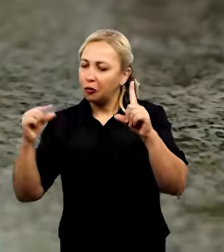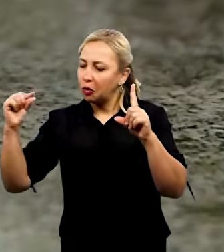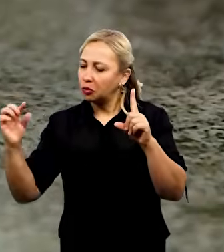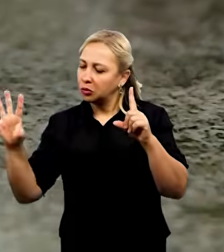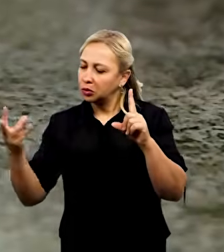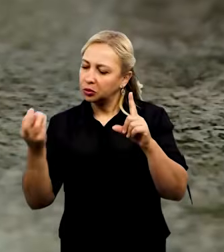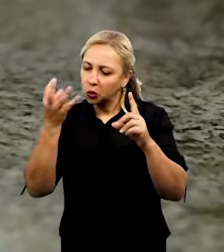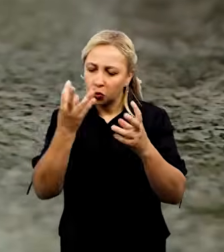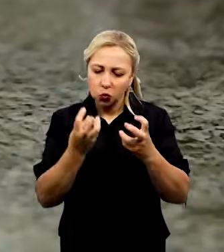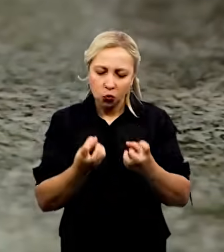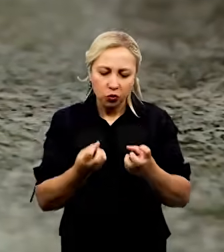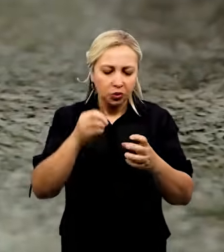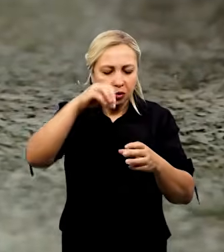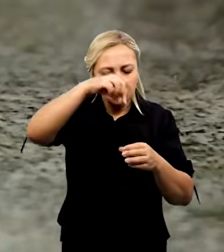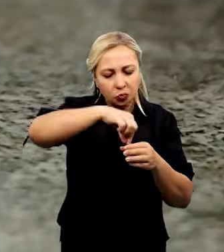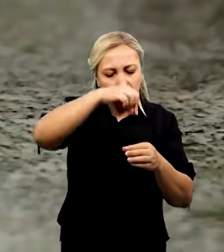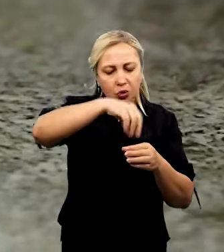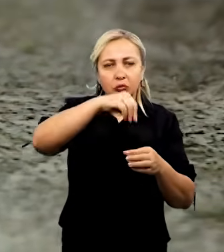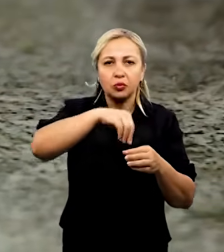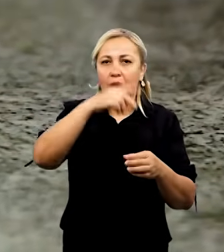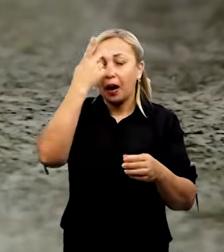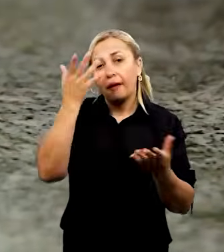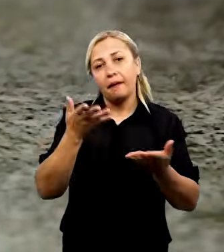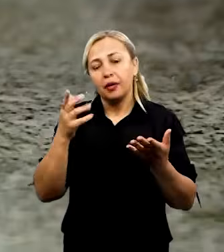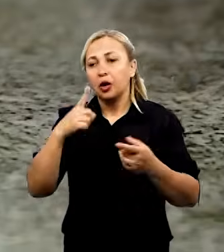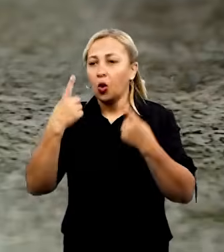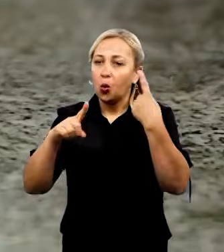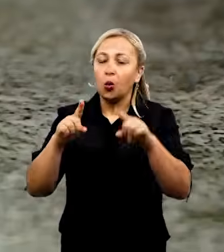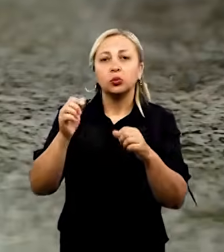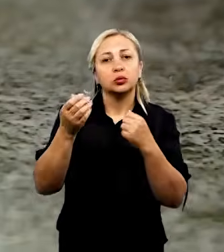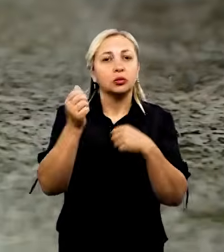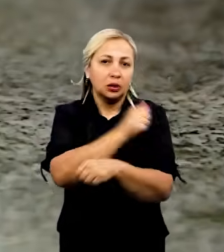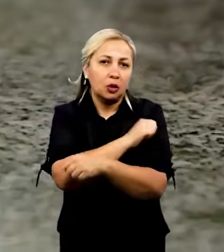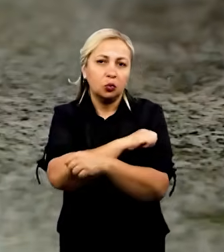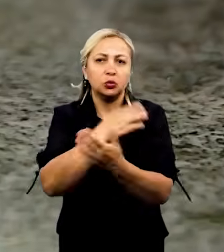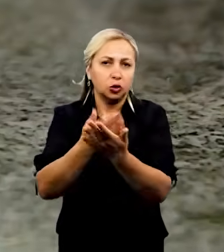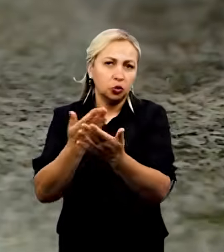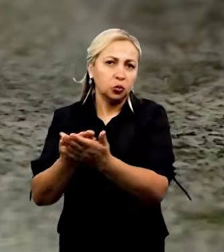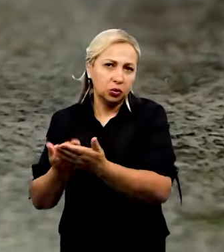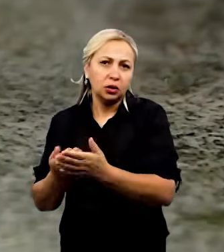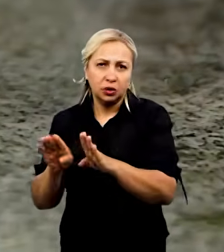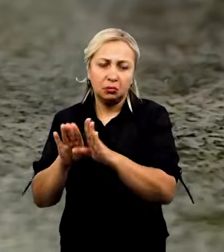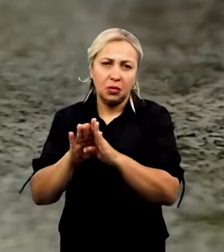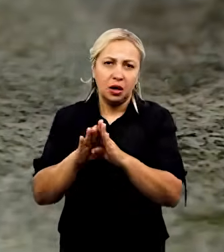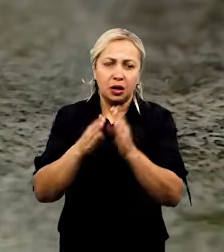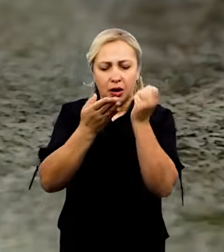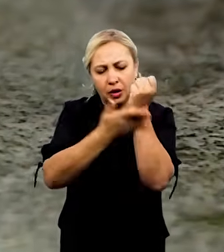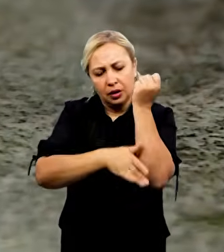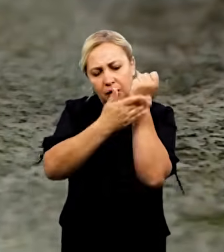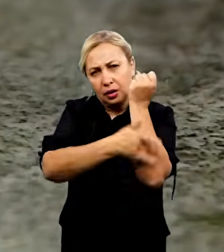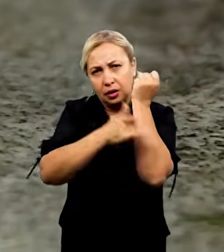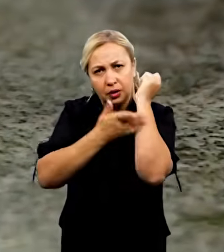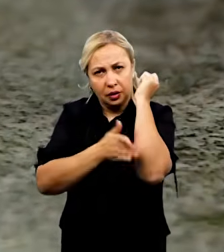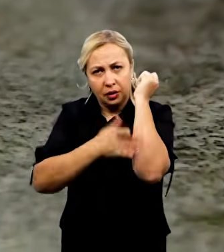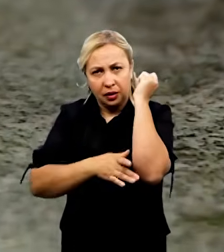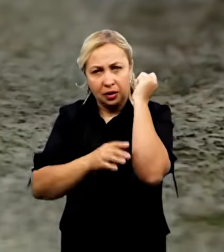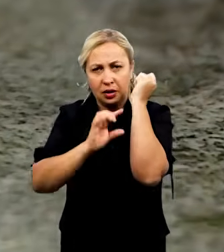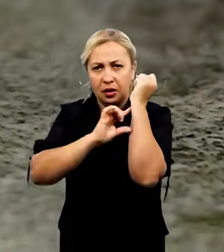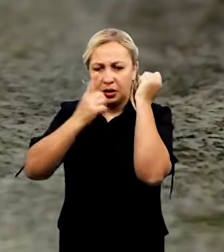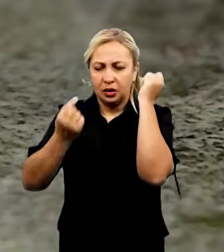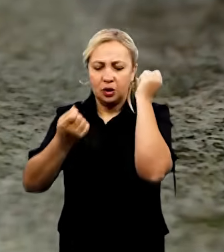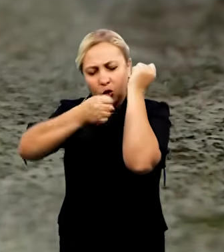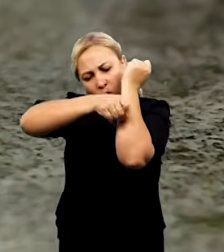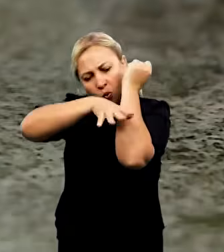folhas inicialmente, embora atualmente outros alunos estejam estudando também